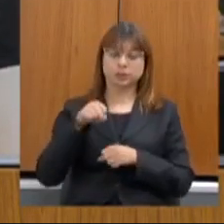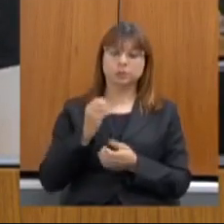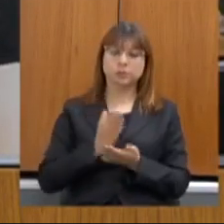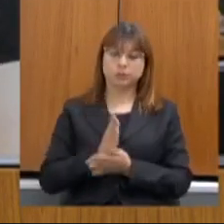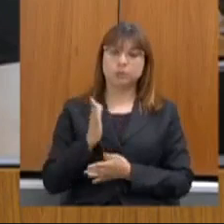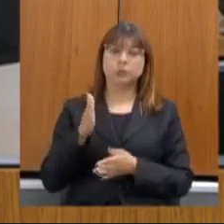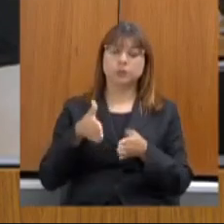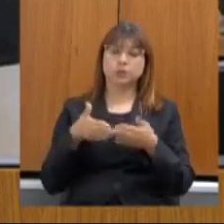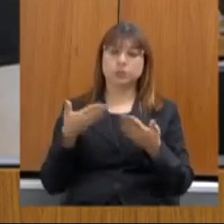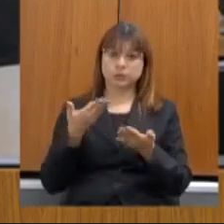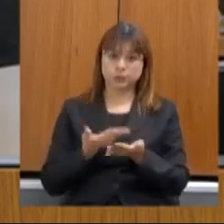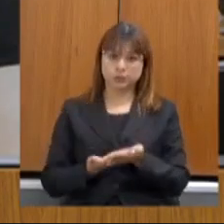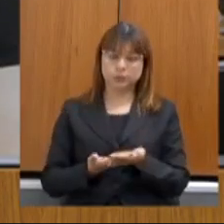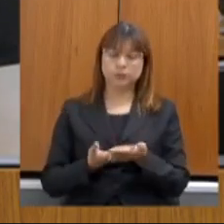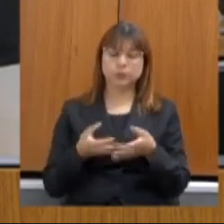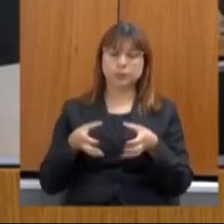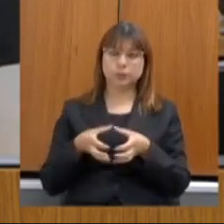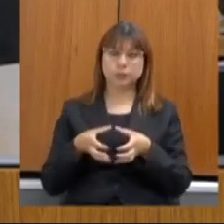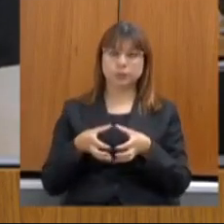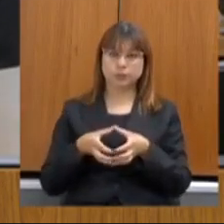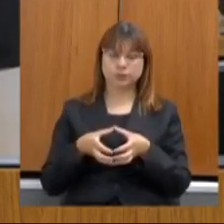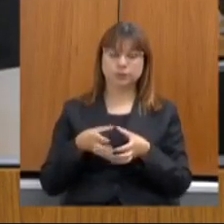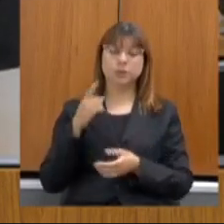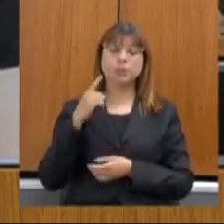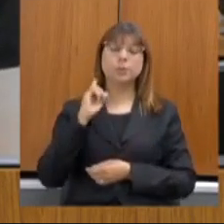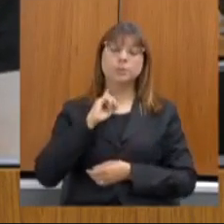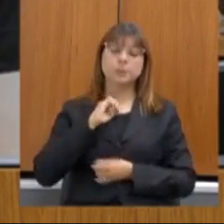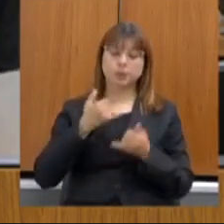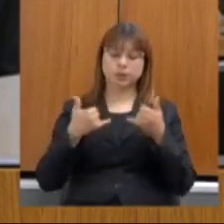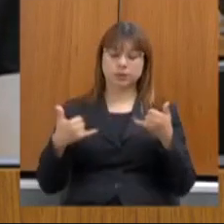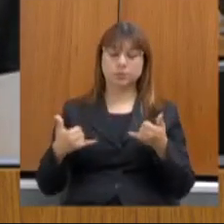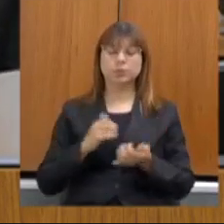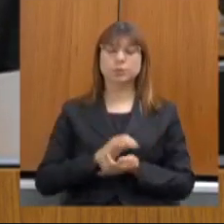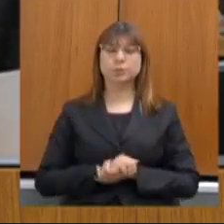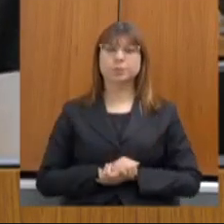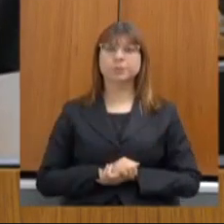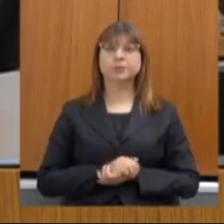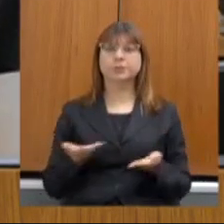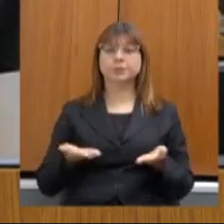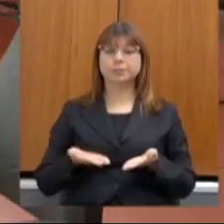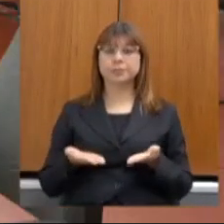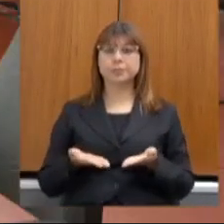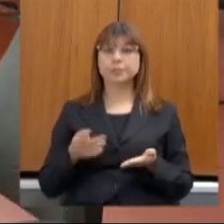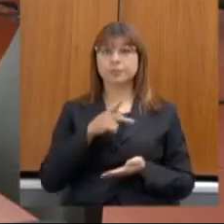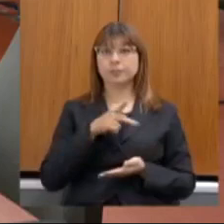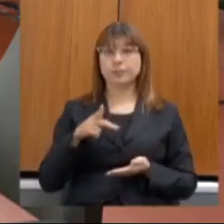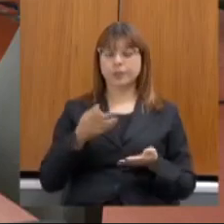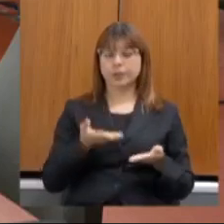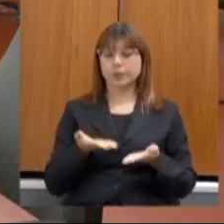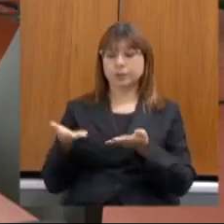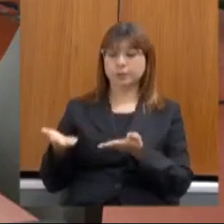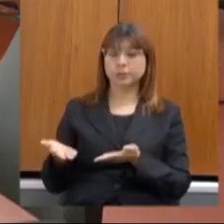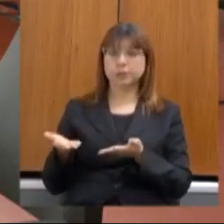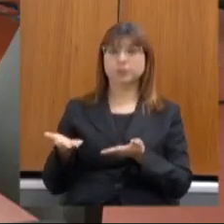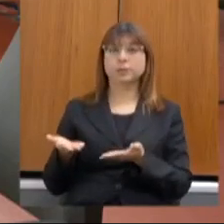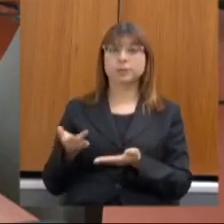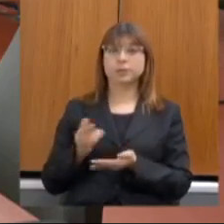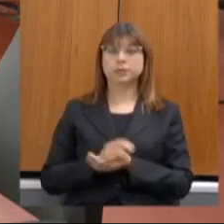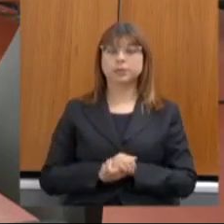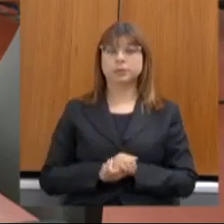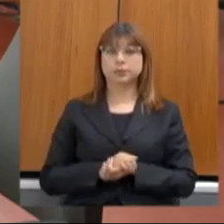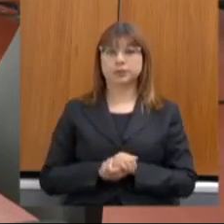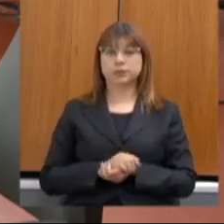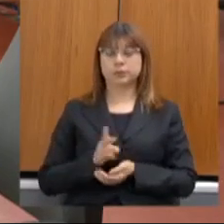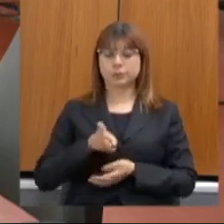aprovados os requerimentos pela comissão de Minas e energia eu passo a presidência agora para a condução